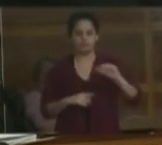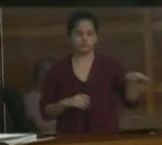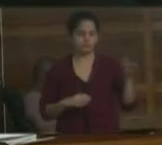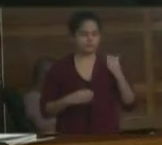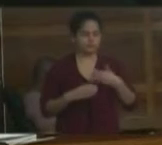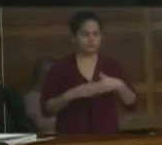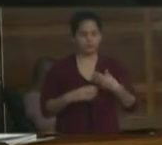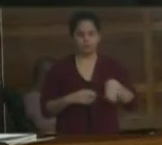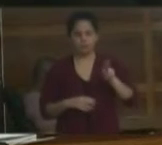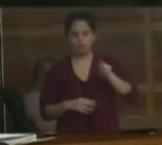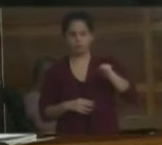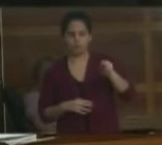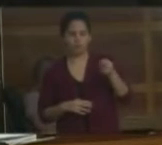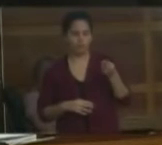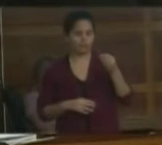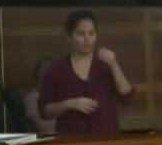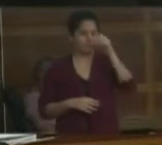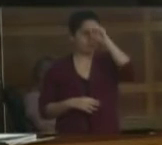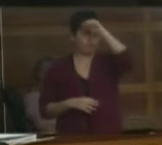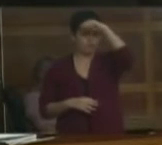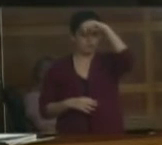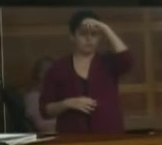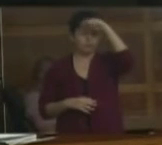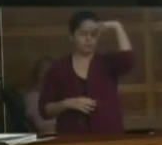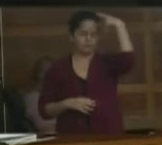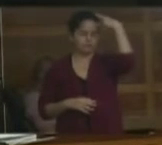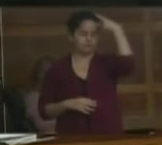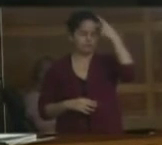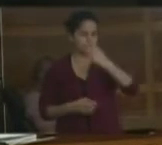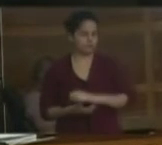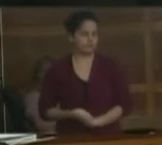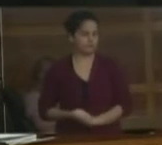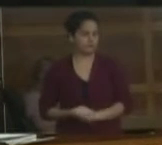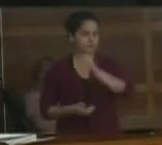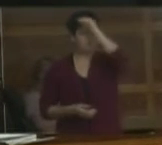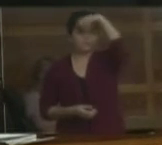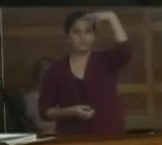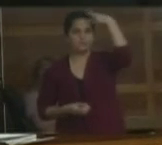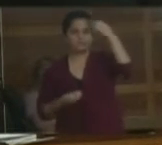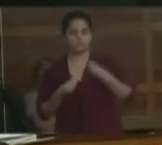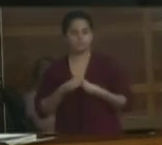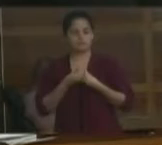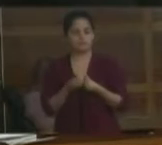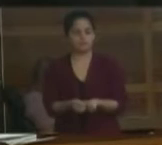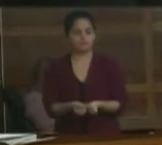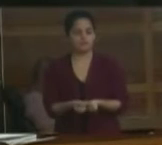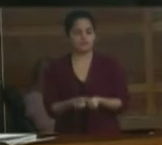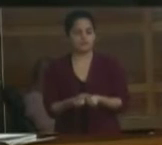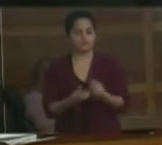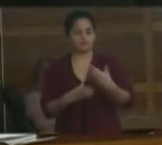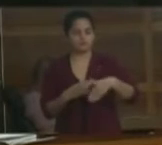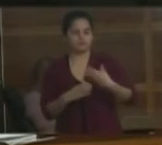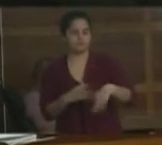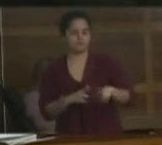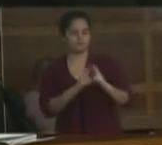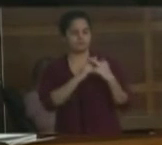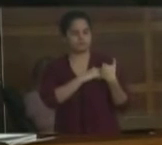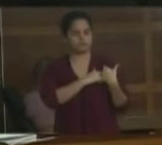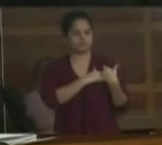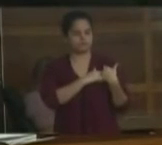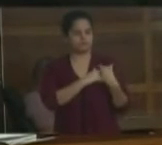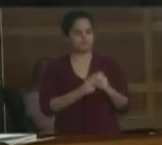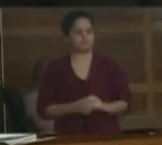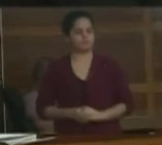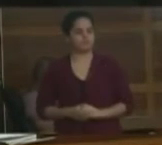ou do próprio prefeito bom o prefeito delega aos secretários certas missões e um e quem